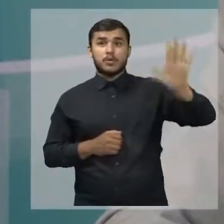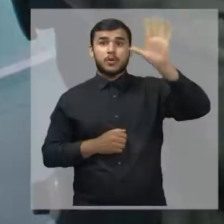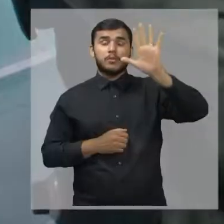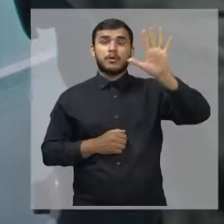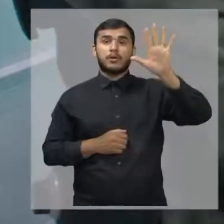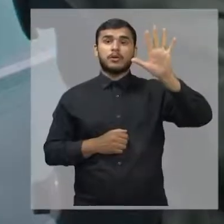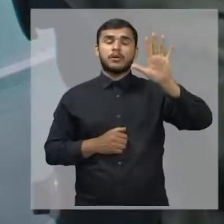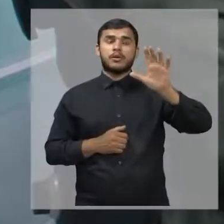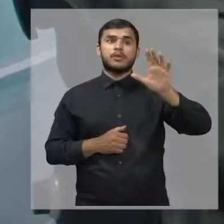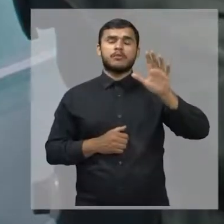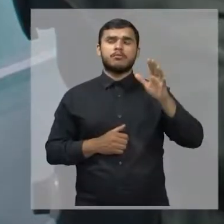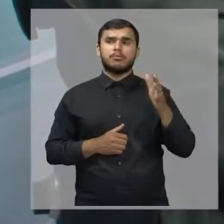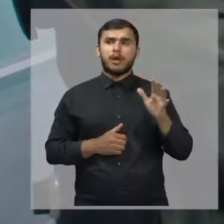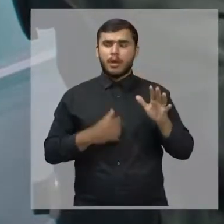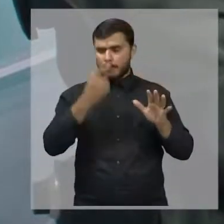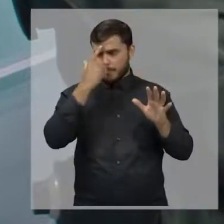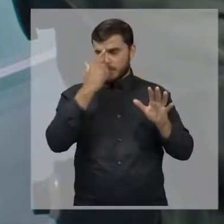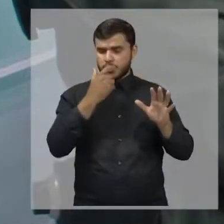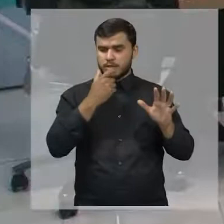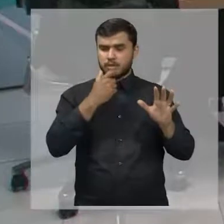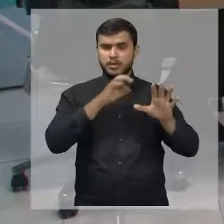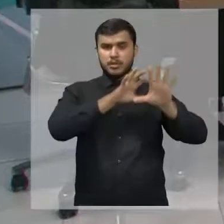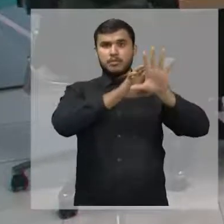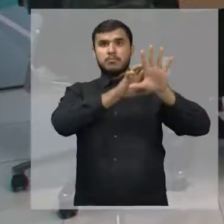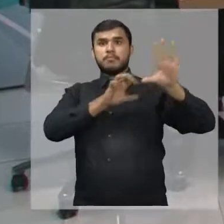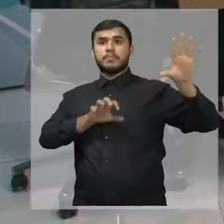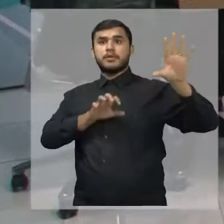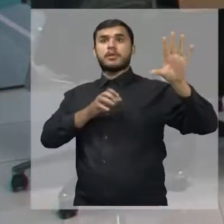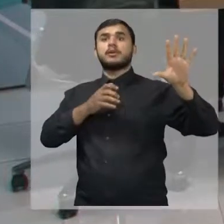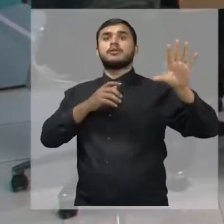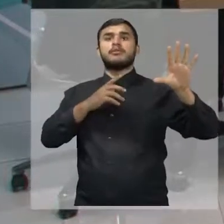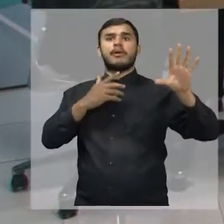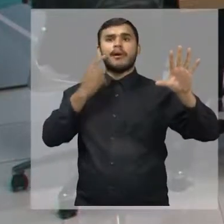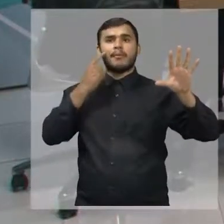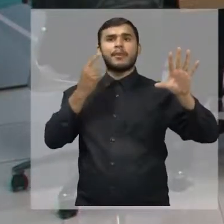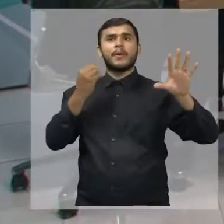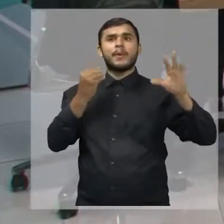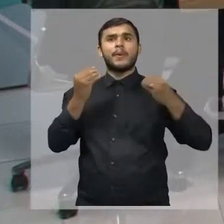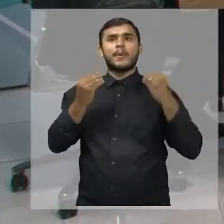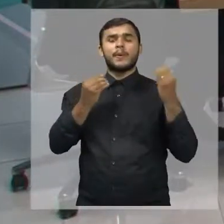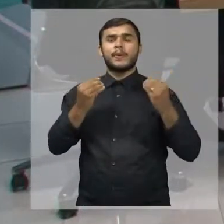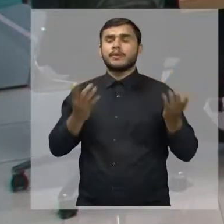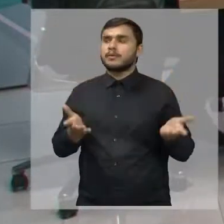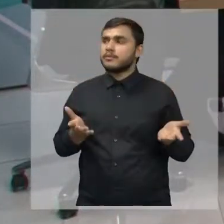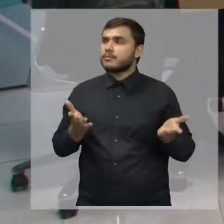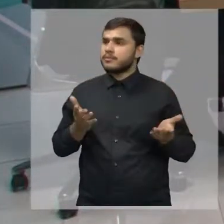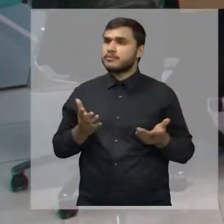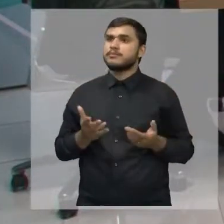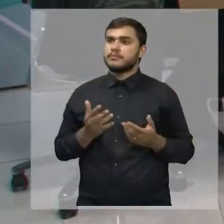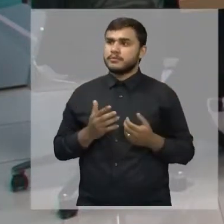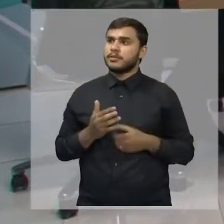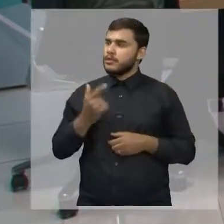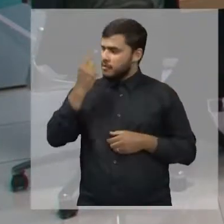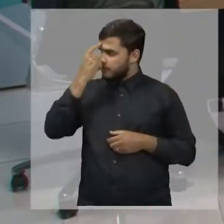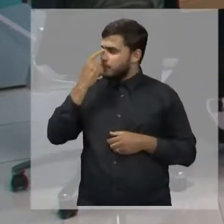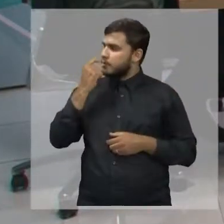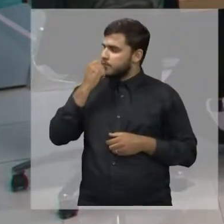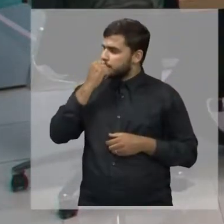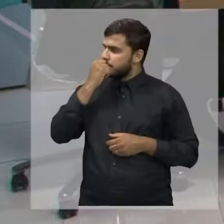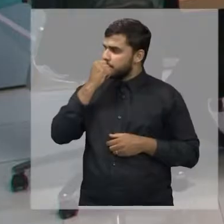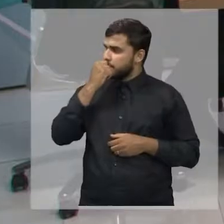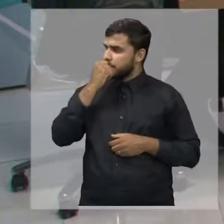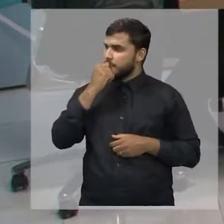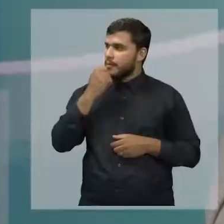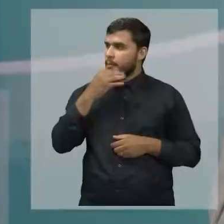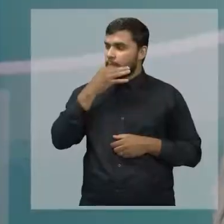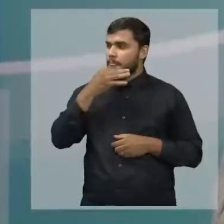tecnologia para conseguir isso. Que hoje... São dois exemplos, né? Que a leitura biofacial corrige. Mas